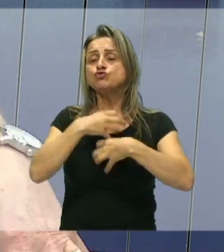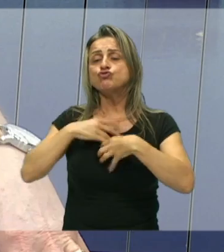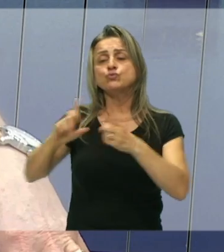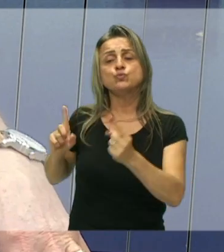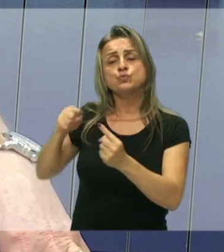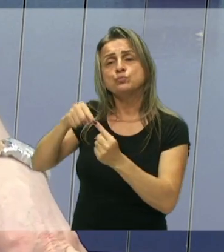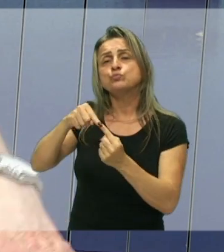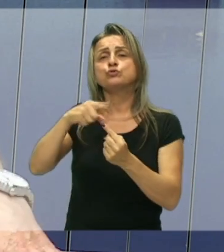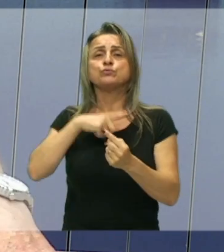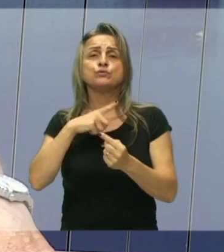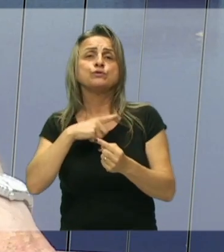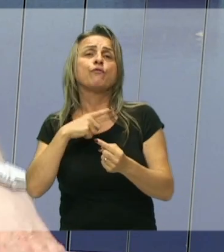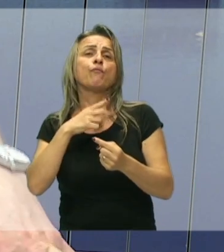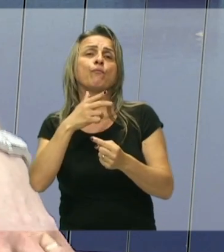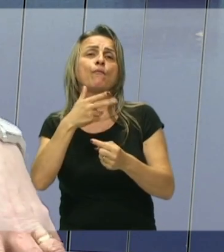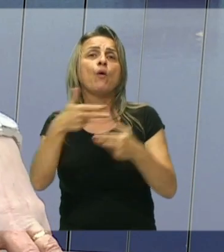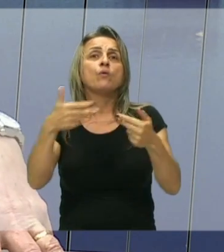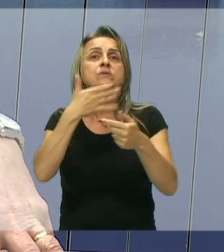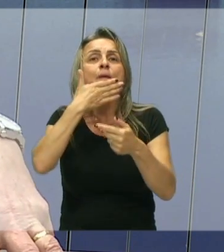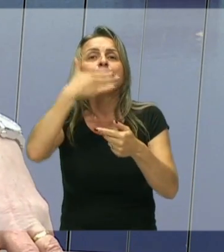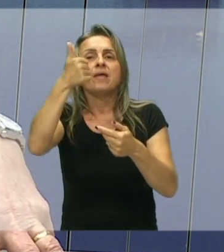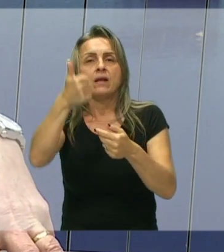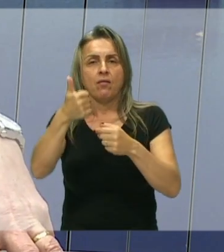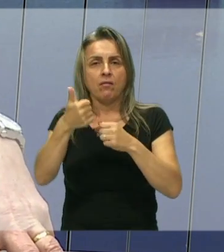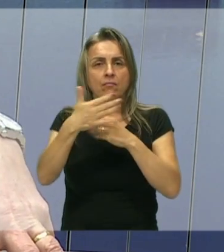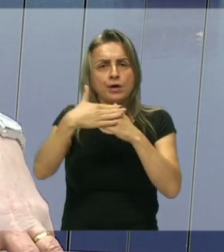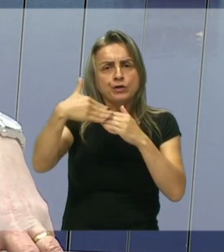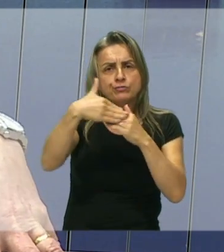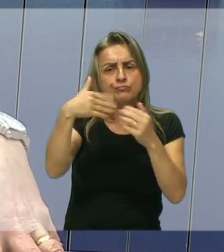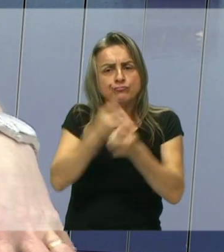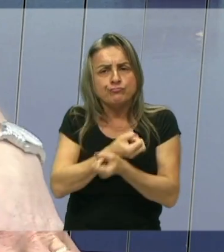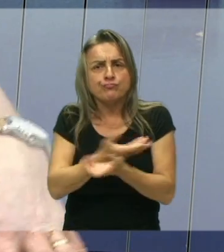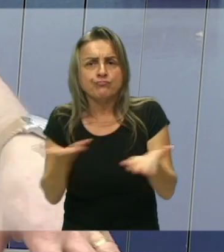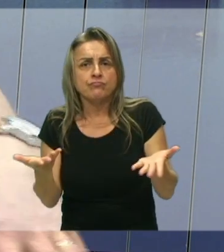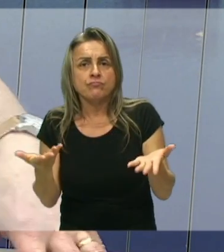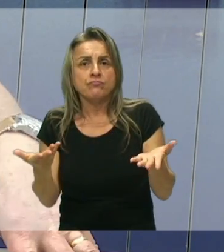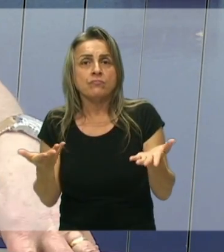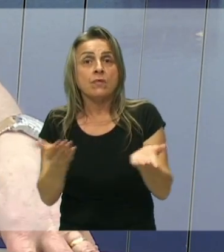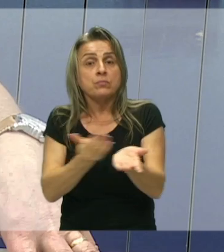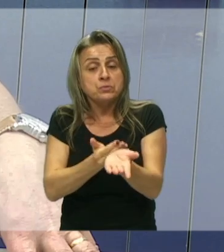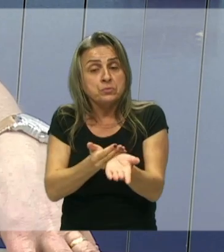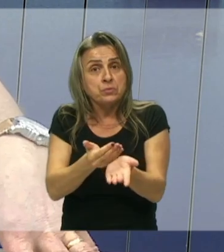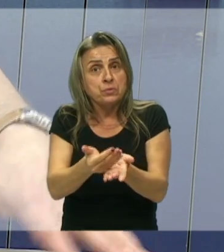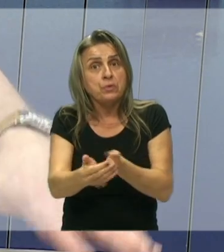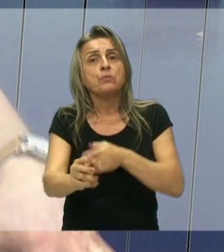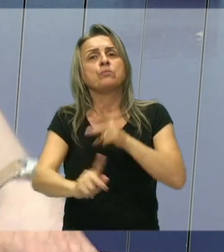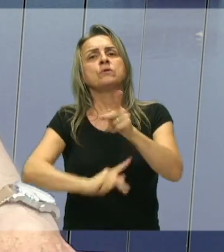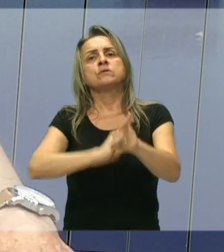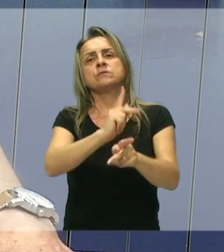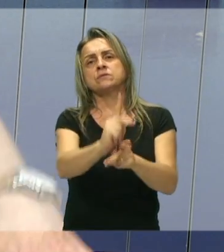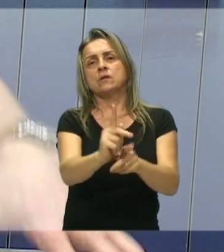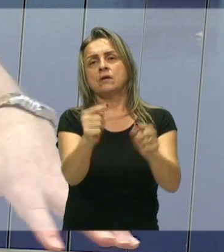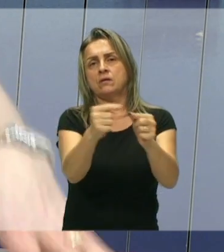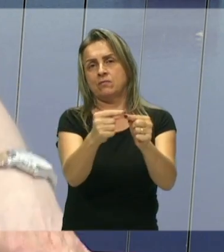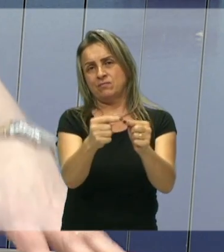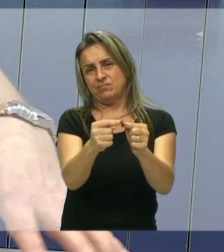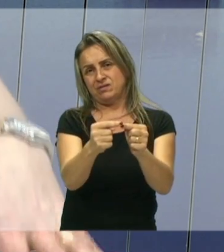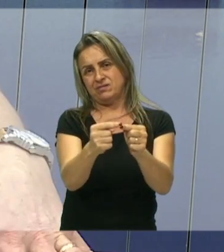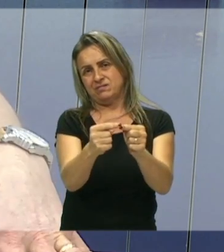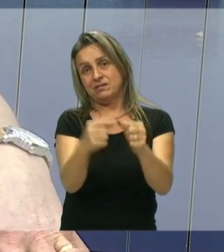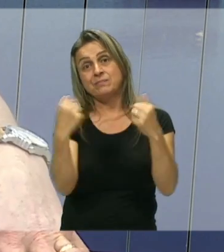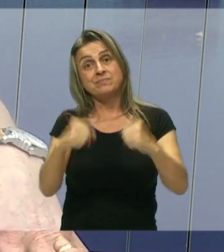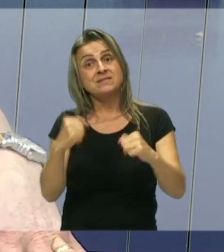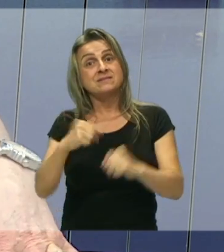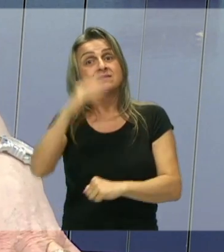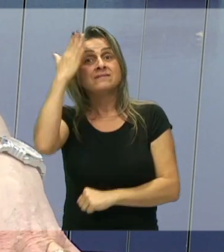a esta população para que as pré-conferências escutem o que a